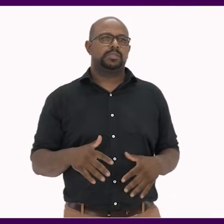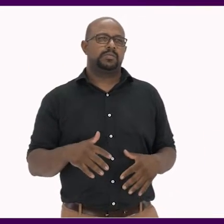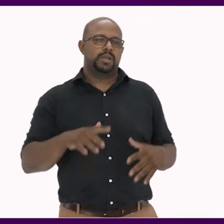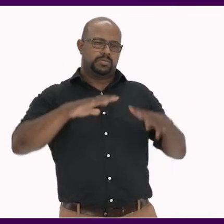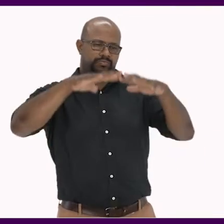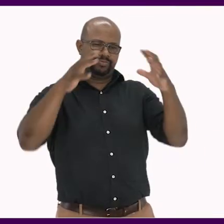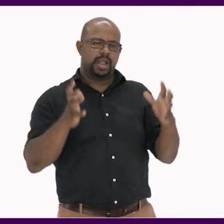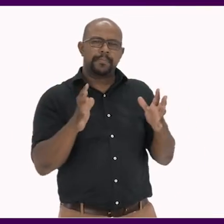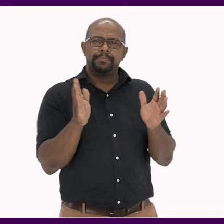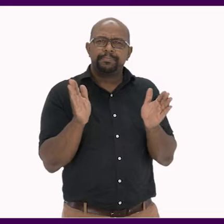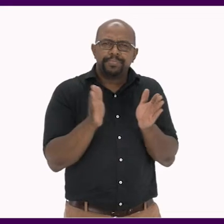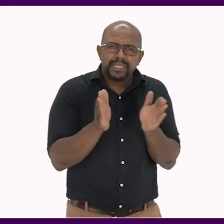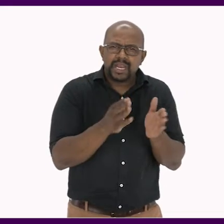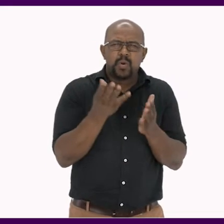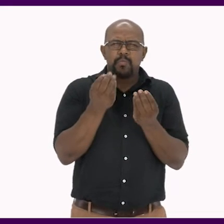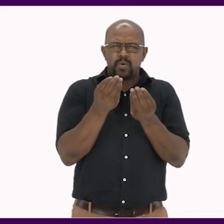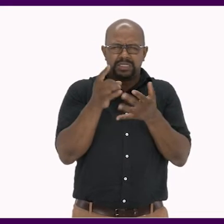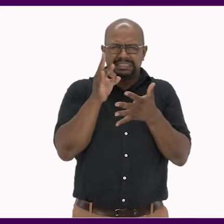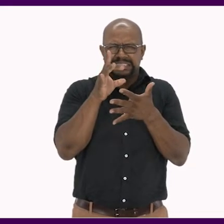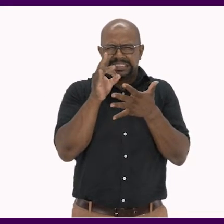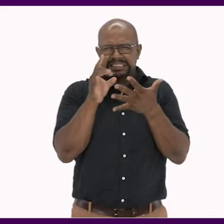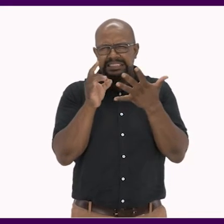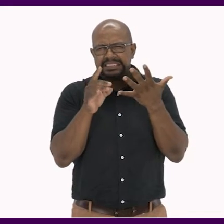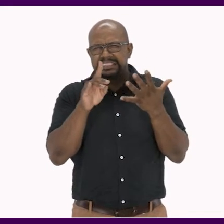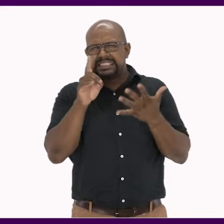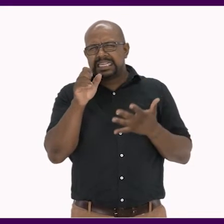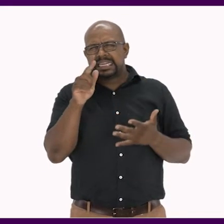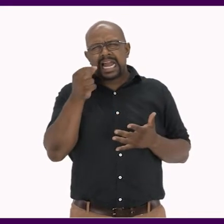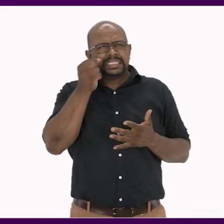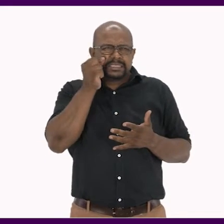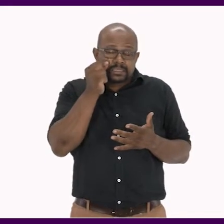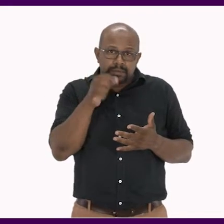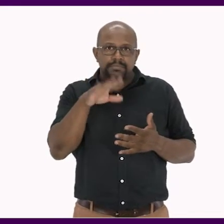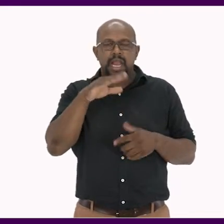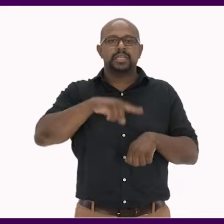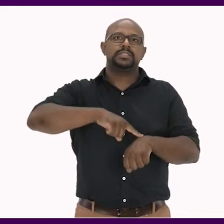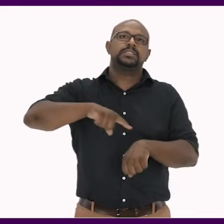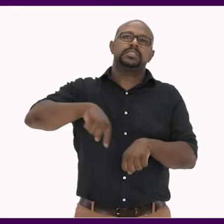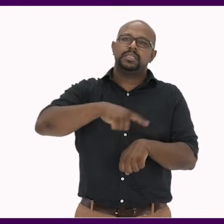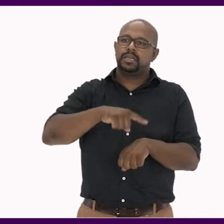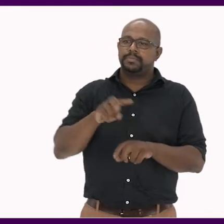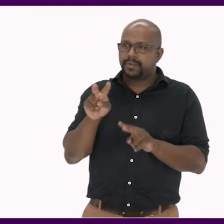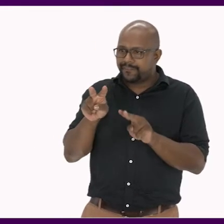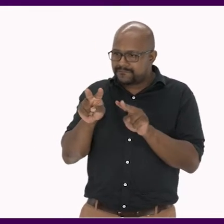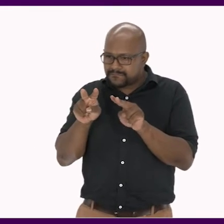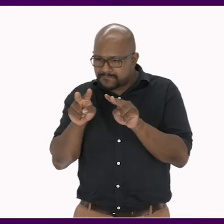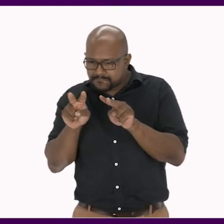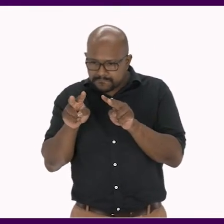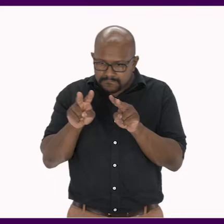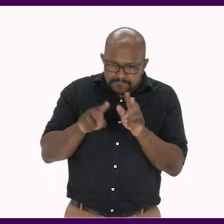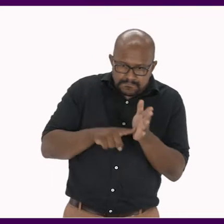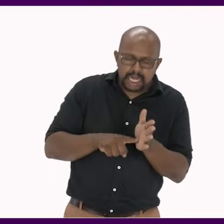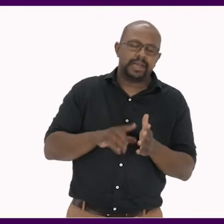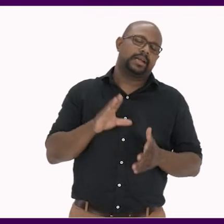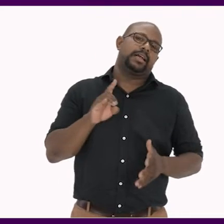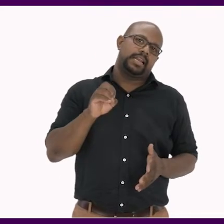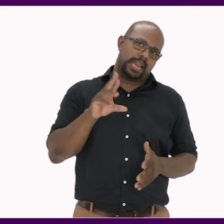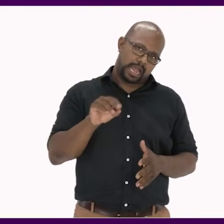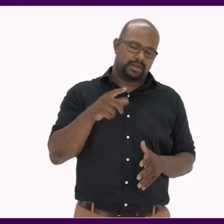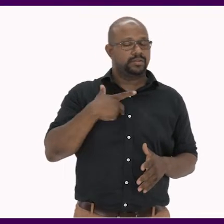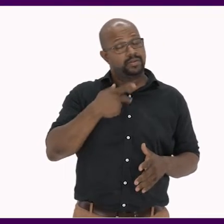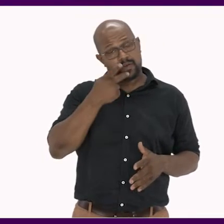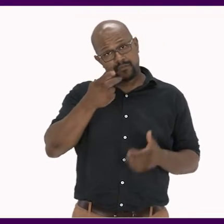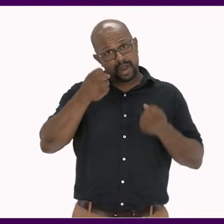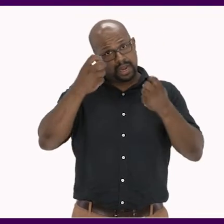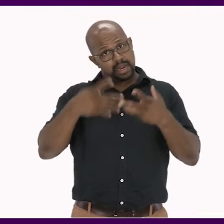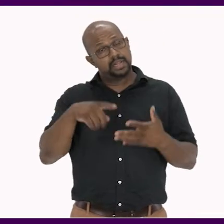de dimensões pequenas, com muitos detalhes, a pessoa vai ficar mais tempo na frente dessa obra. É lógico que o que eu